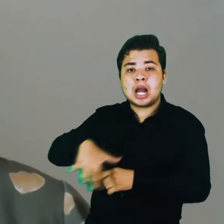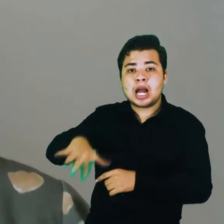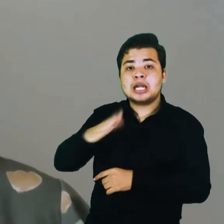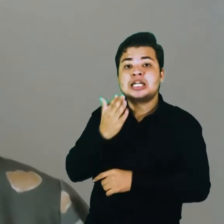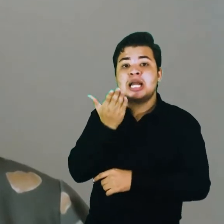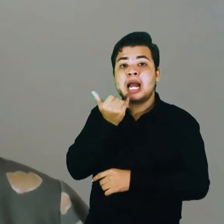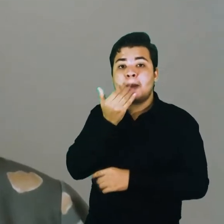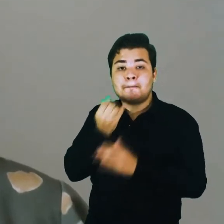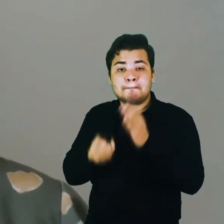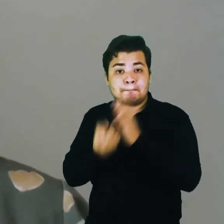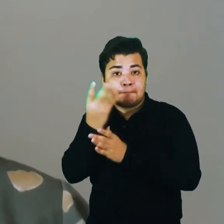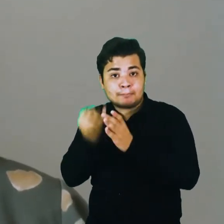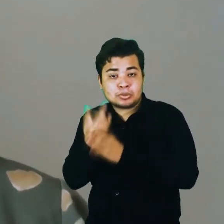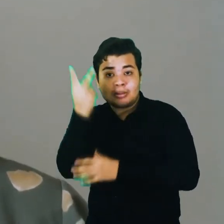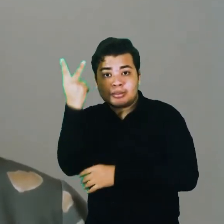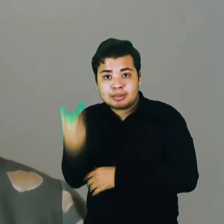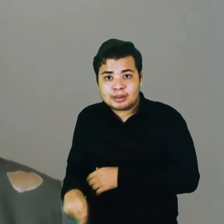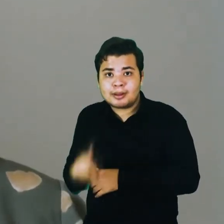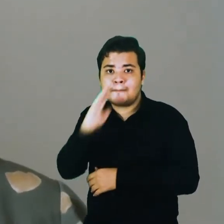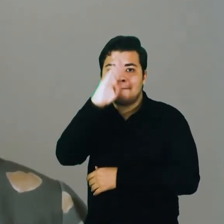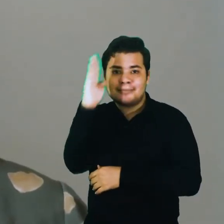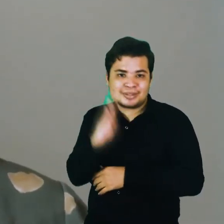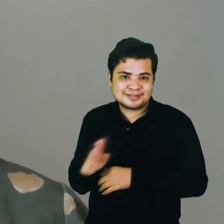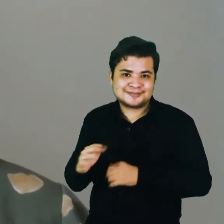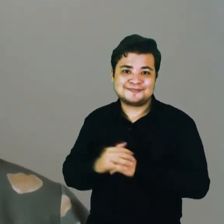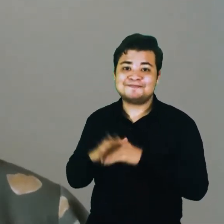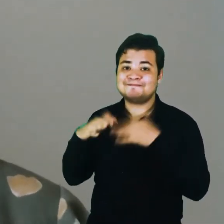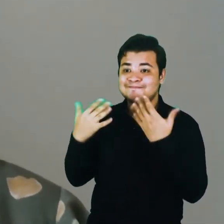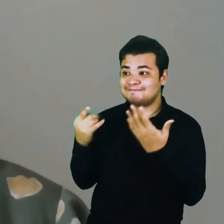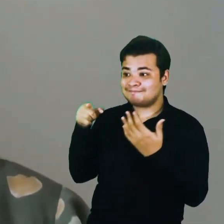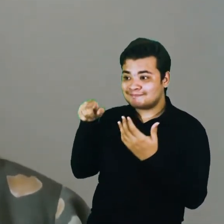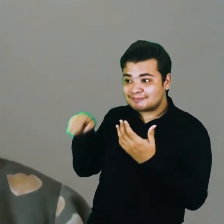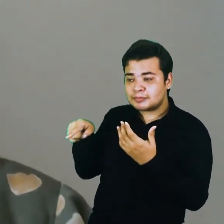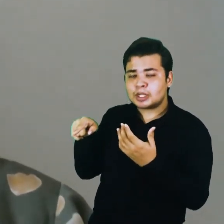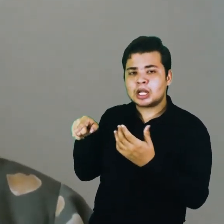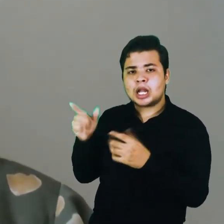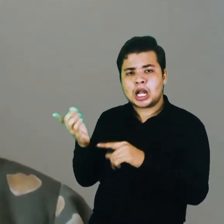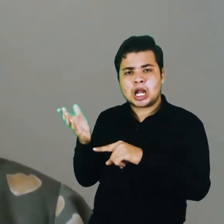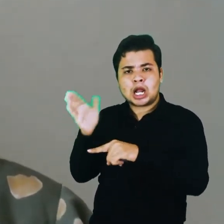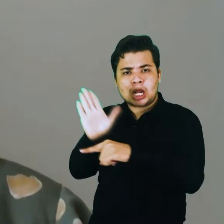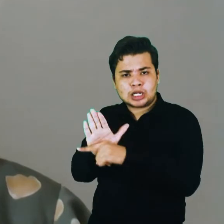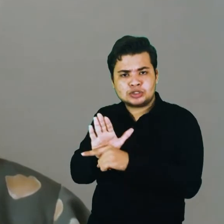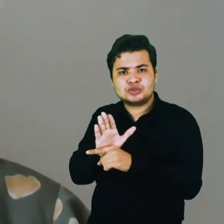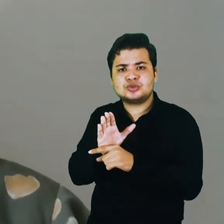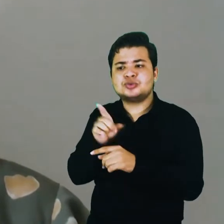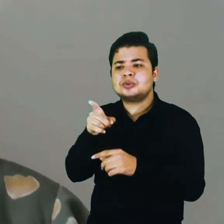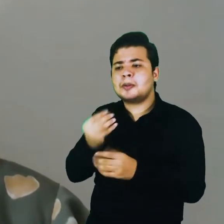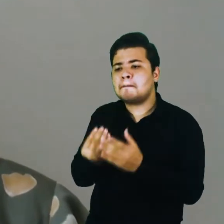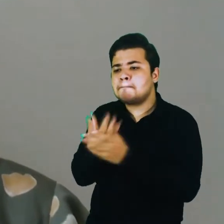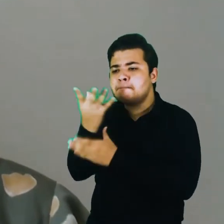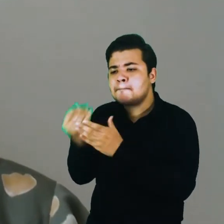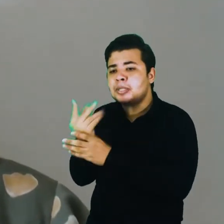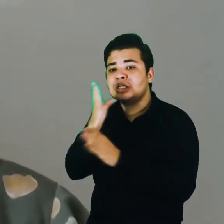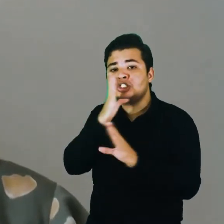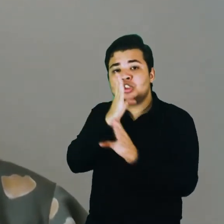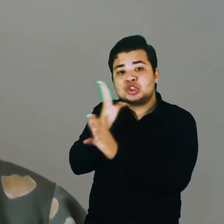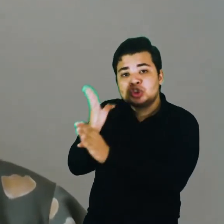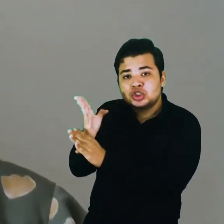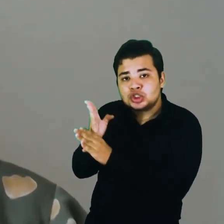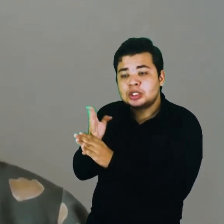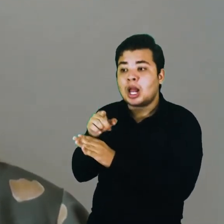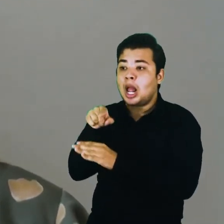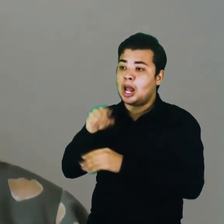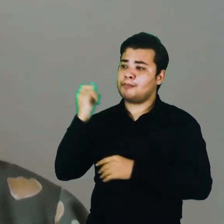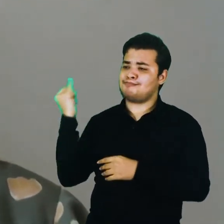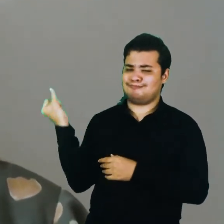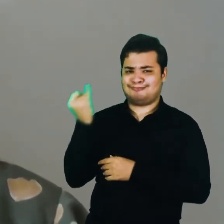a importância que o herbário possui na figura de identificação dessas plantas é realmente bastante